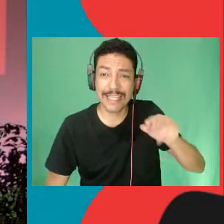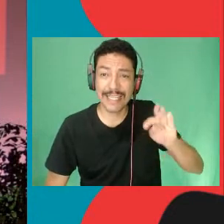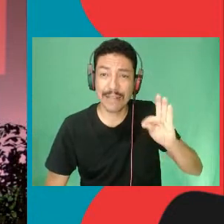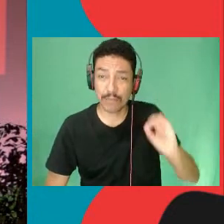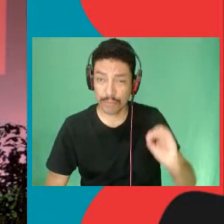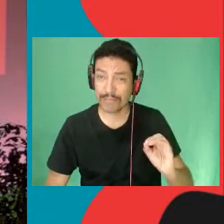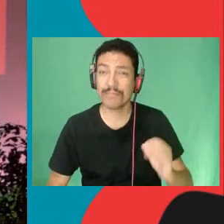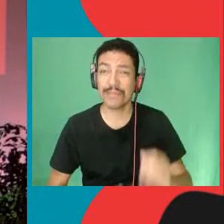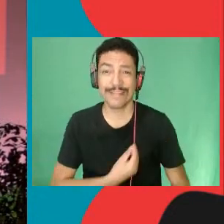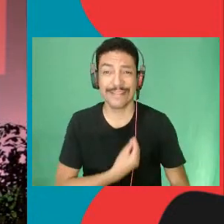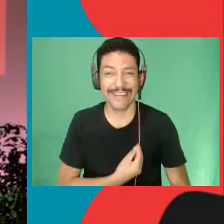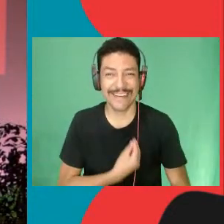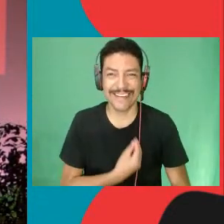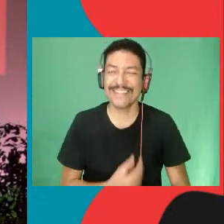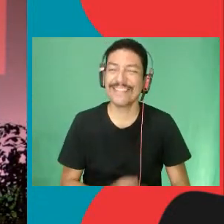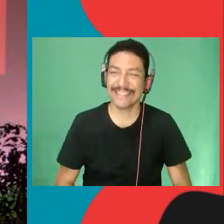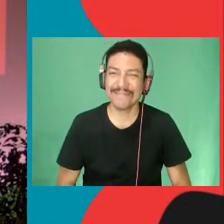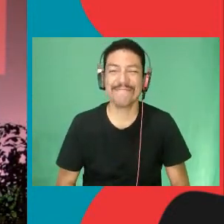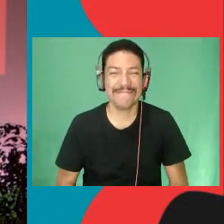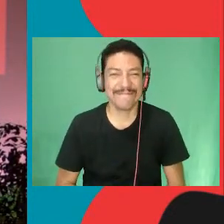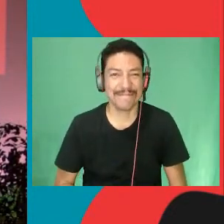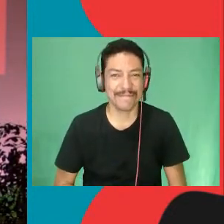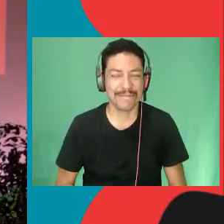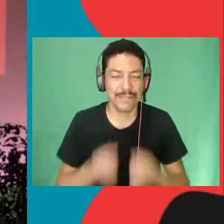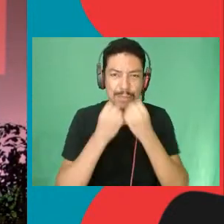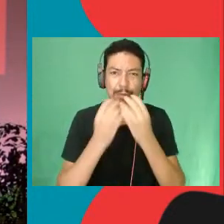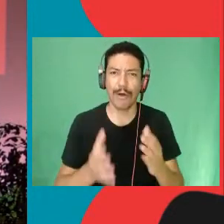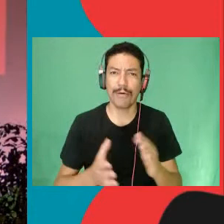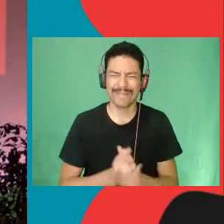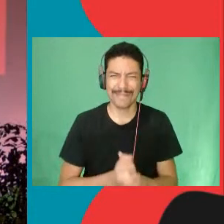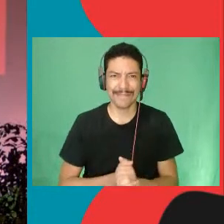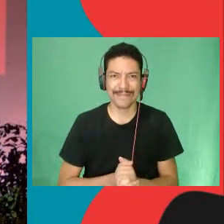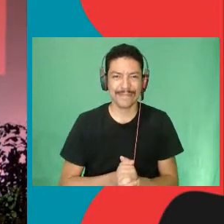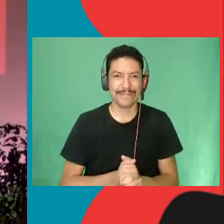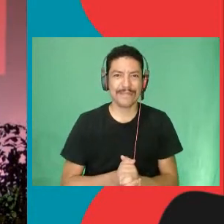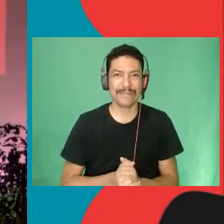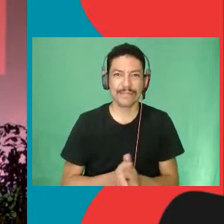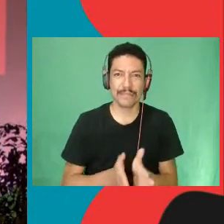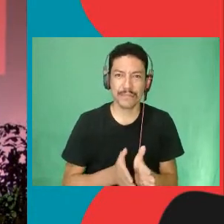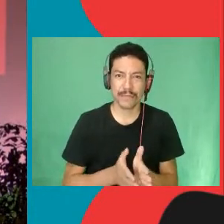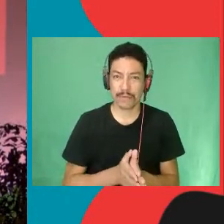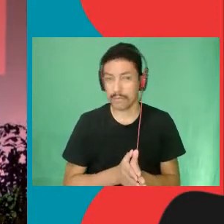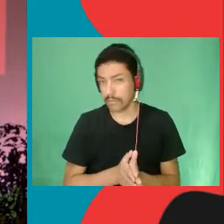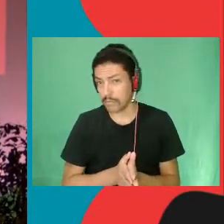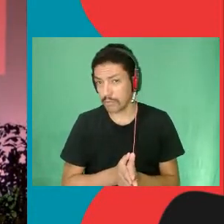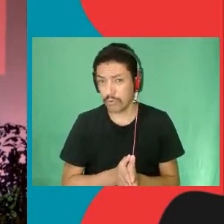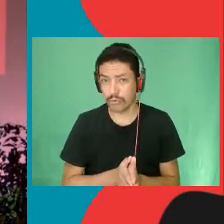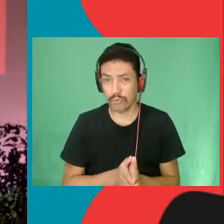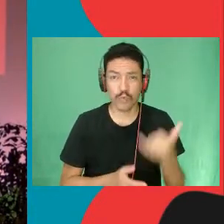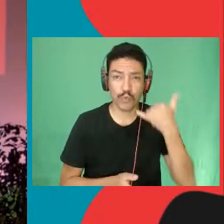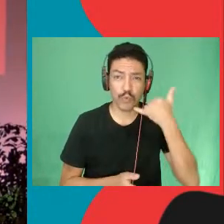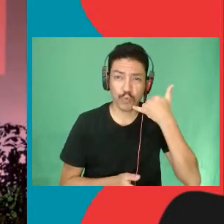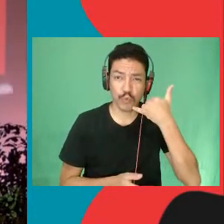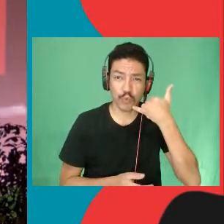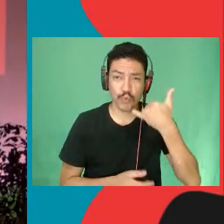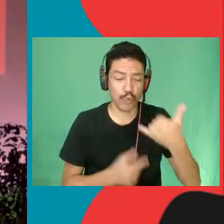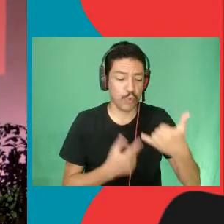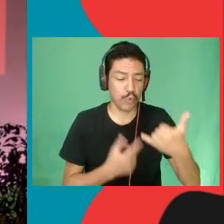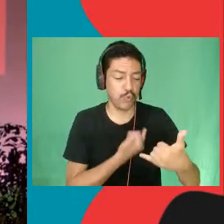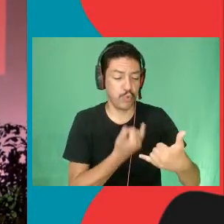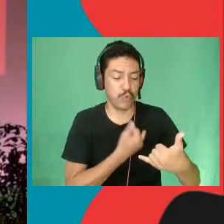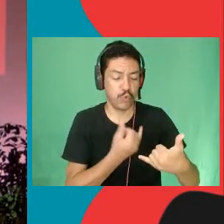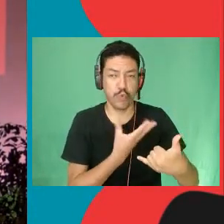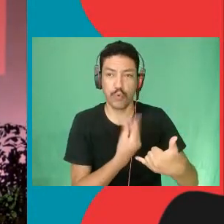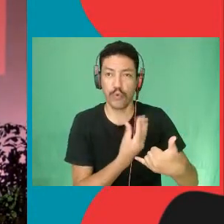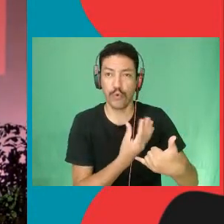Muito bom, gente. Ó, meu trem tá pitando aqui com a bateria fraca. Rafael do Rio Grande do